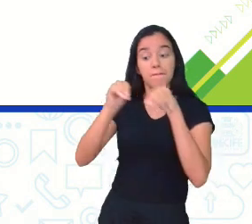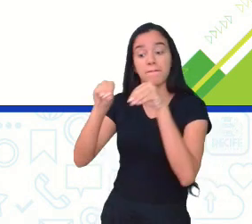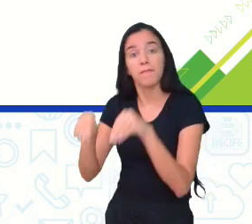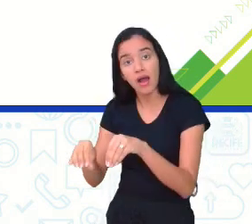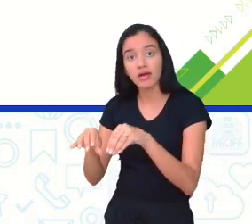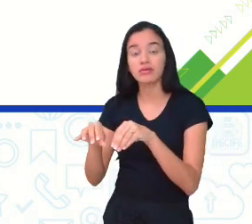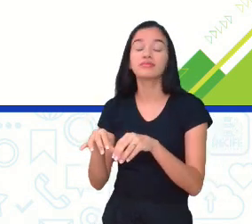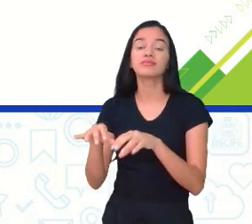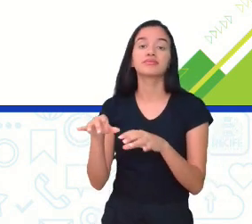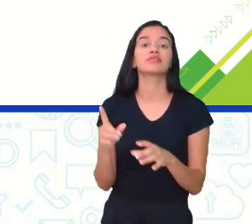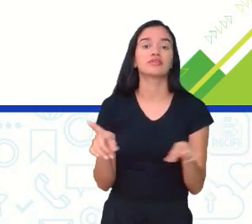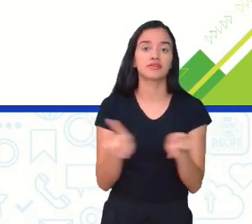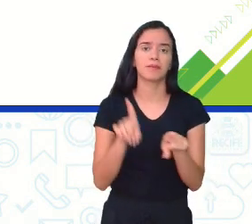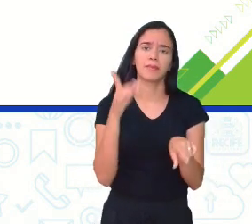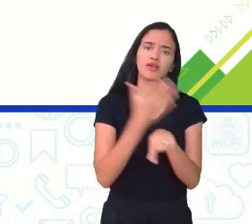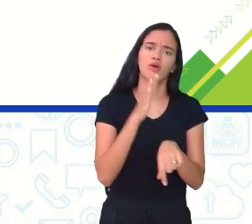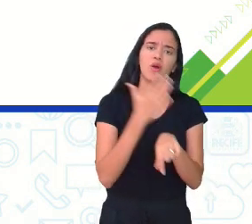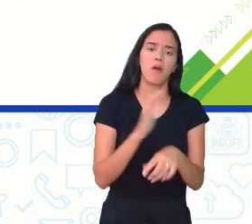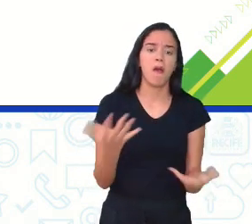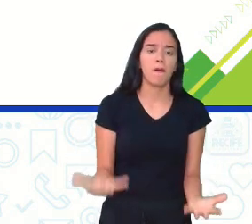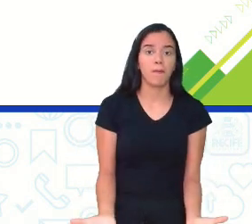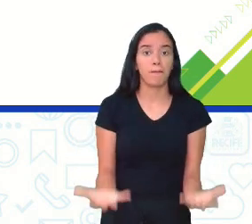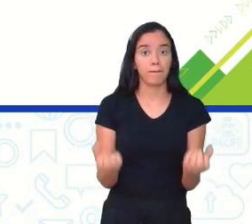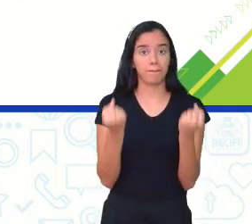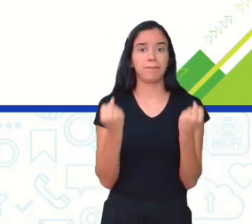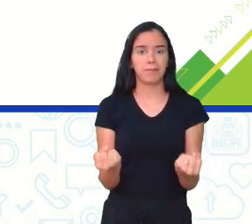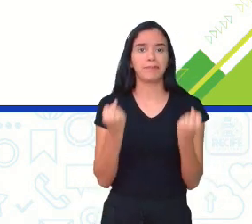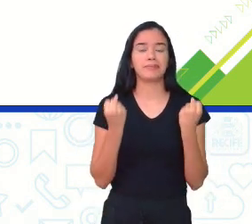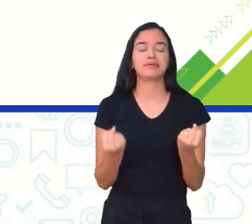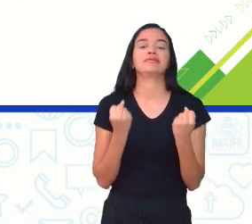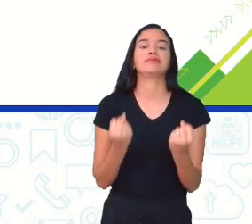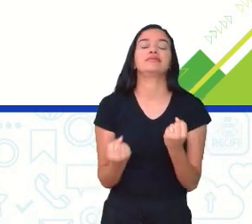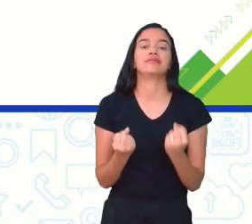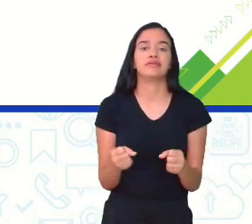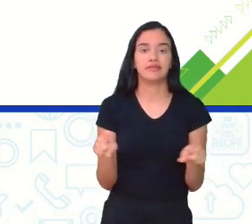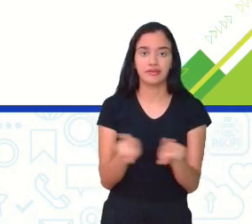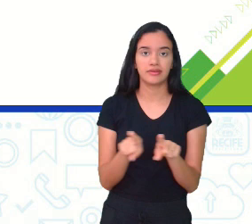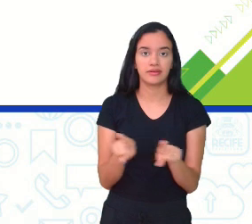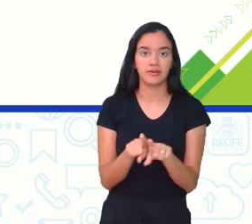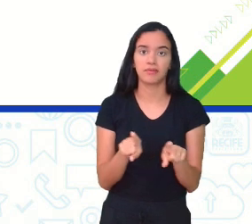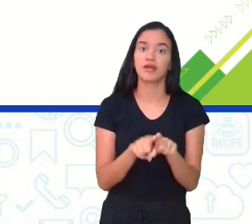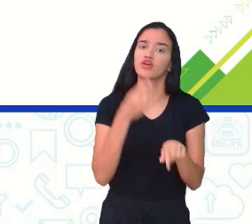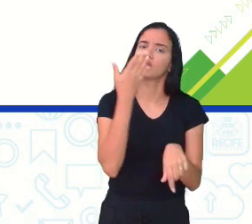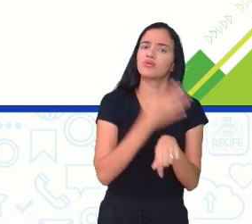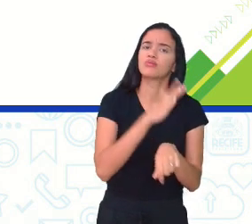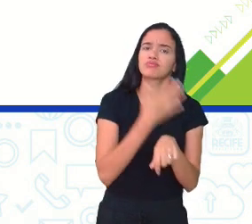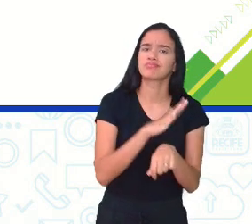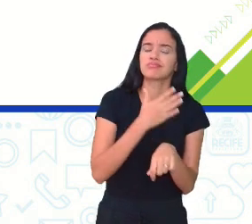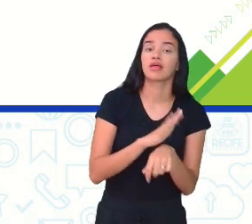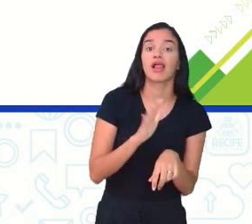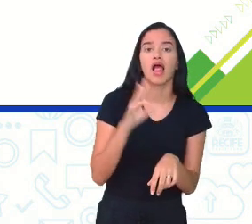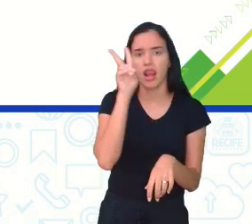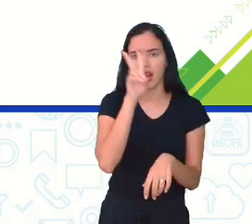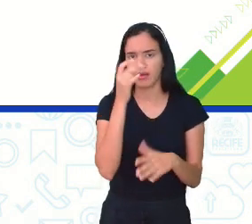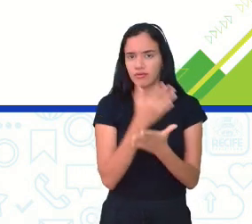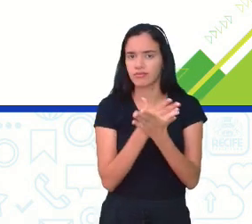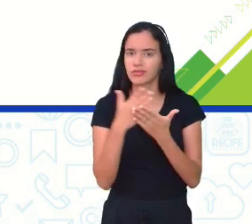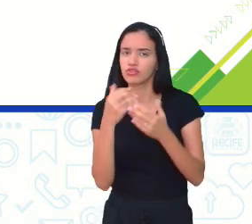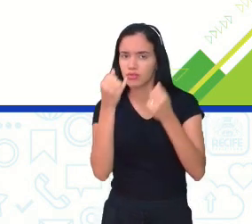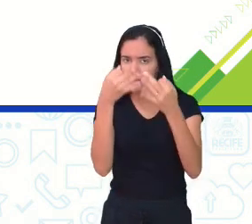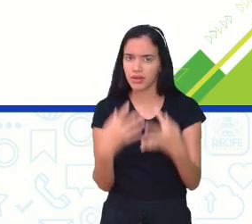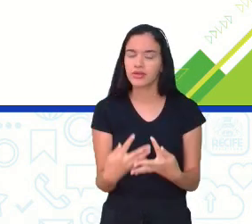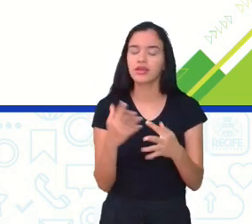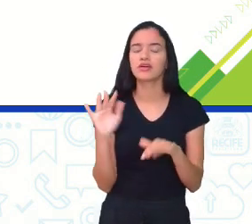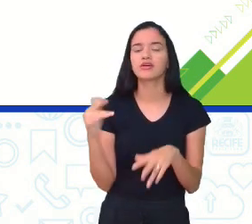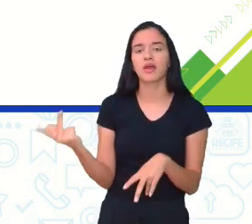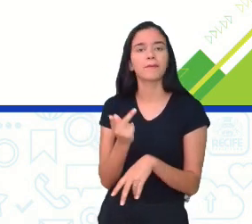um exercício com pesos. E aí, estipular a progressão dos treinos. Lembra que eu falei no comecinho da aula, eu e a professora